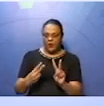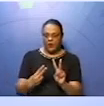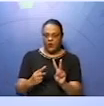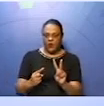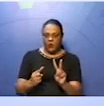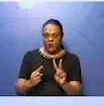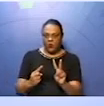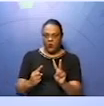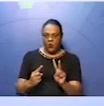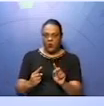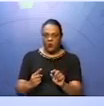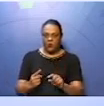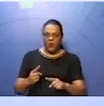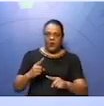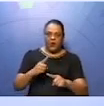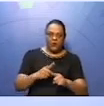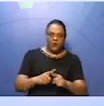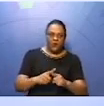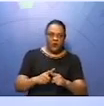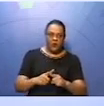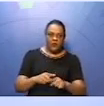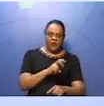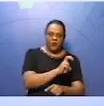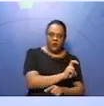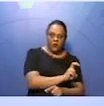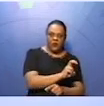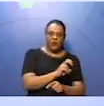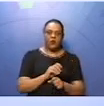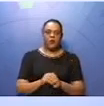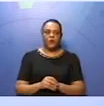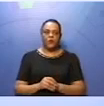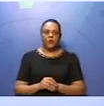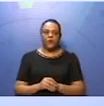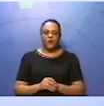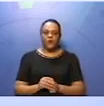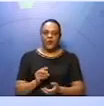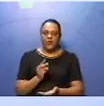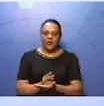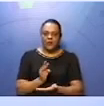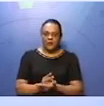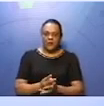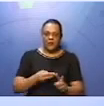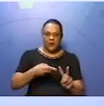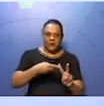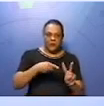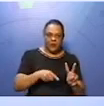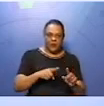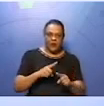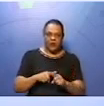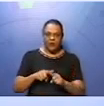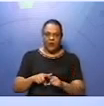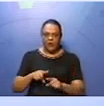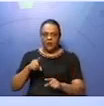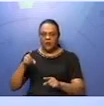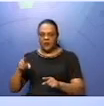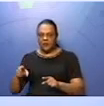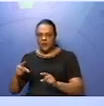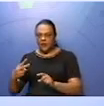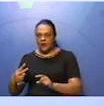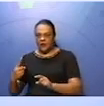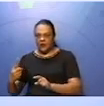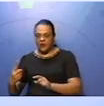fazer vezes o índice da primeira. Sempre o expoente da primeira vezes o índice da segunda e